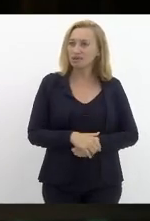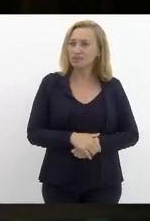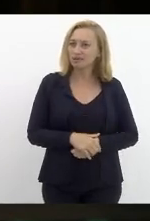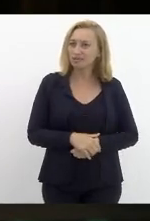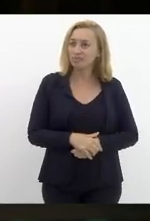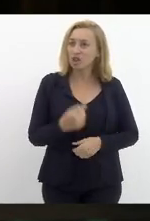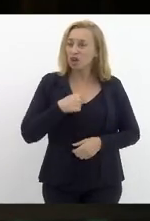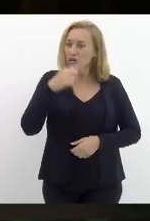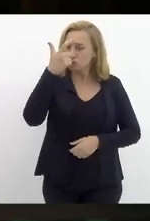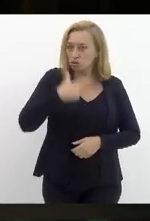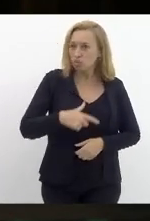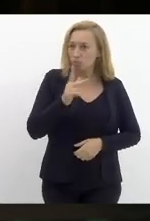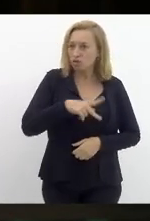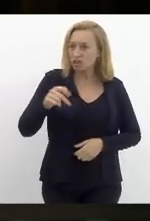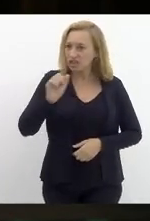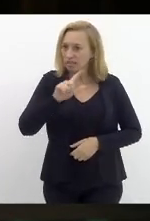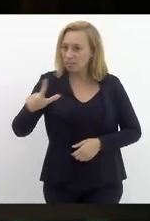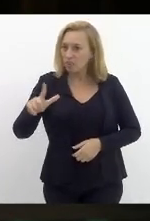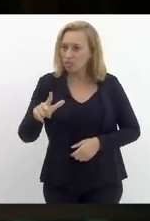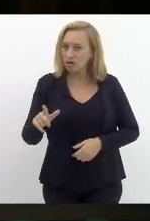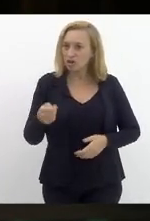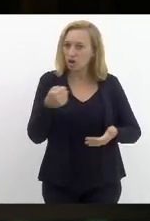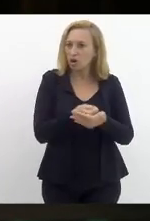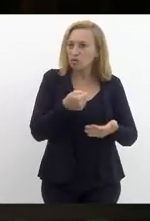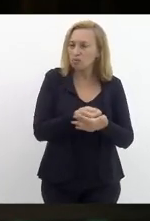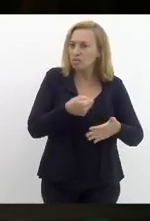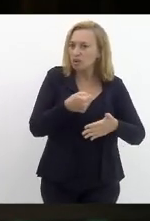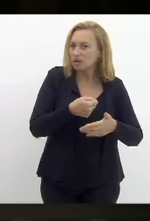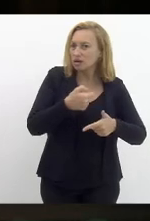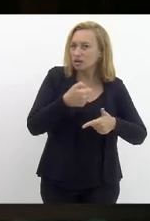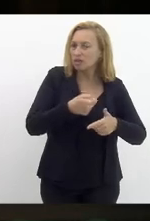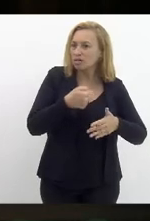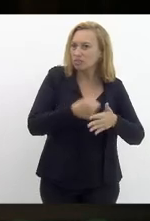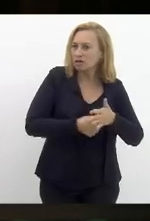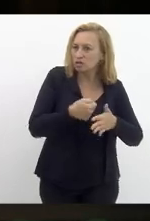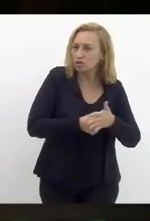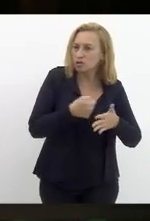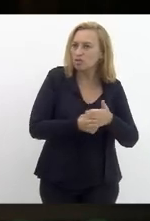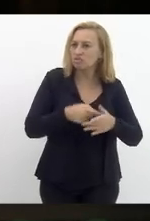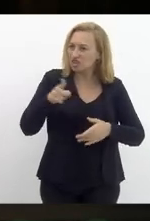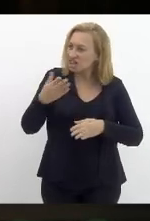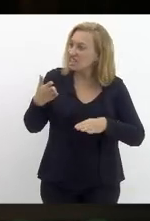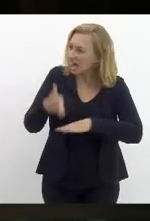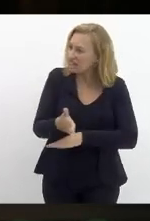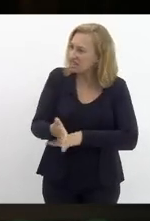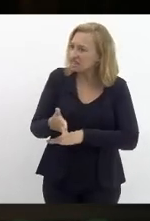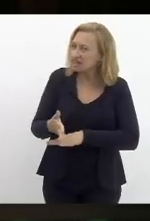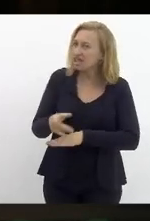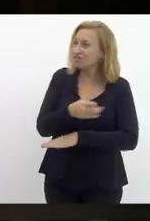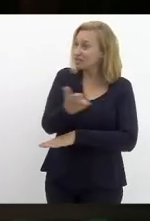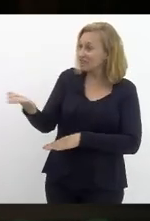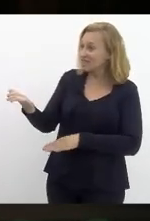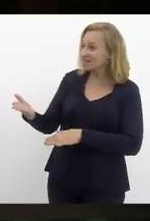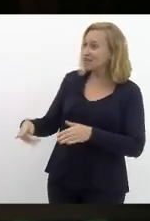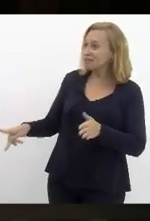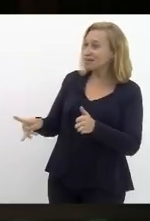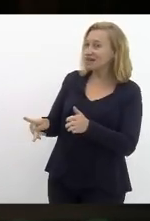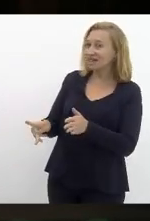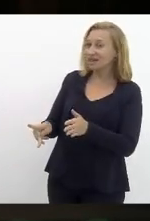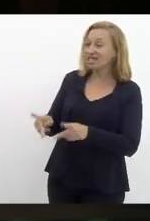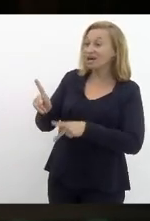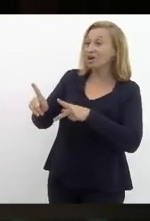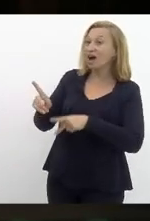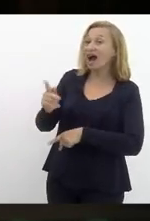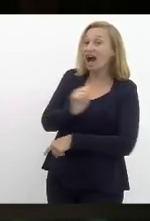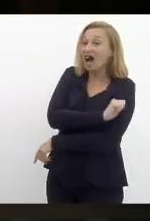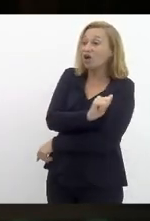sou professor da Cadepol. Então, eu brigo para que vocês entrem e vocês vão entrar e vocês serão meus alunos lá na Cadepol.